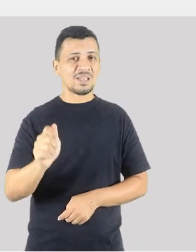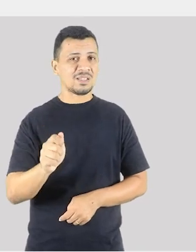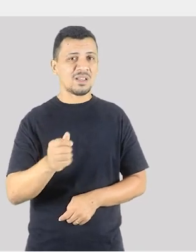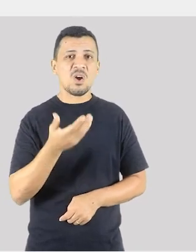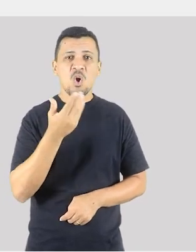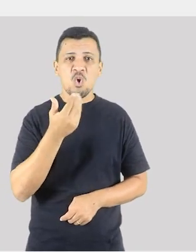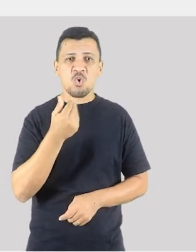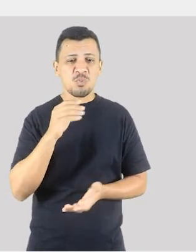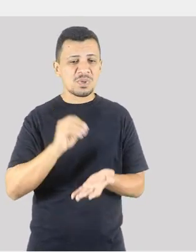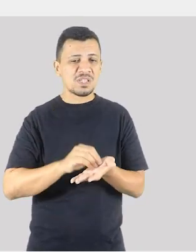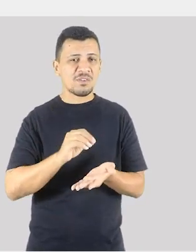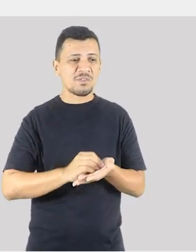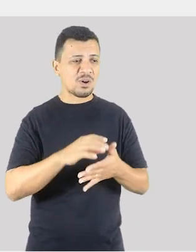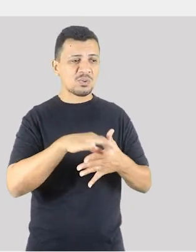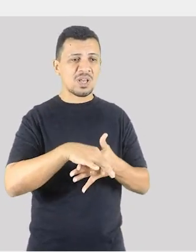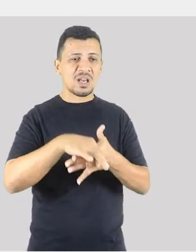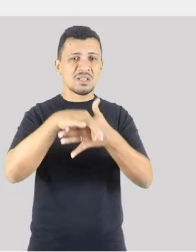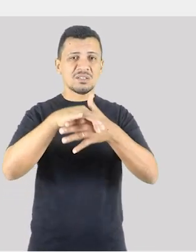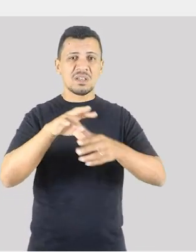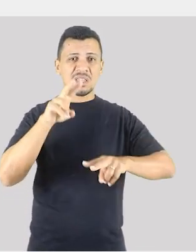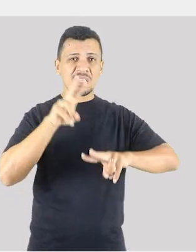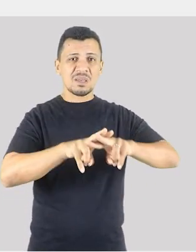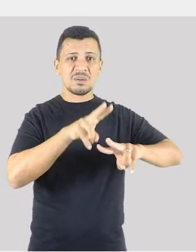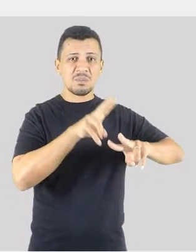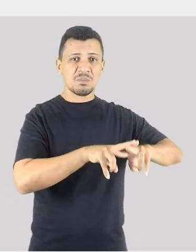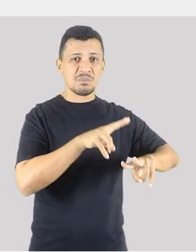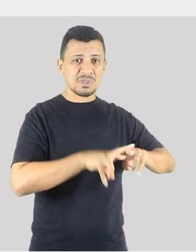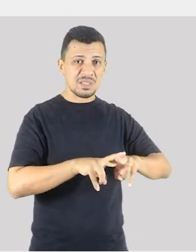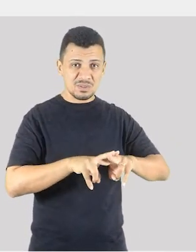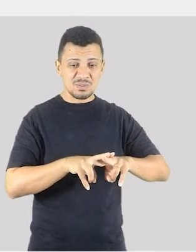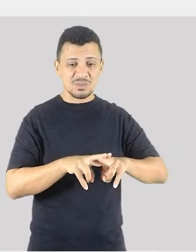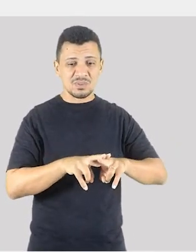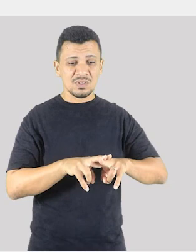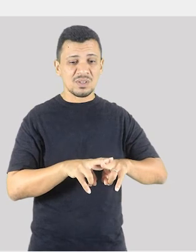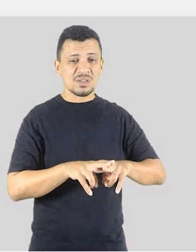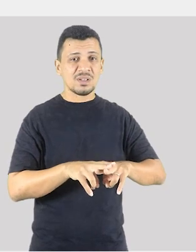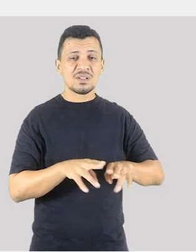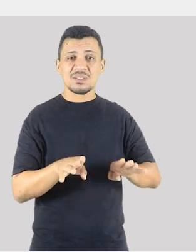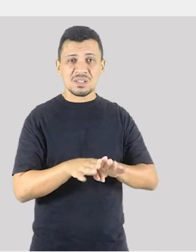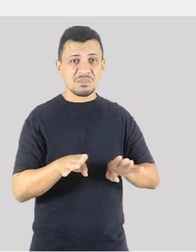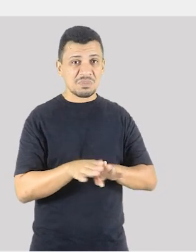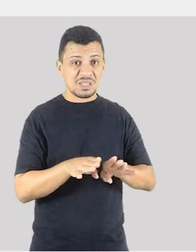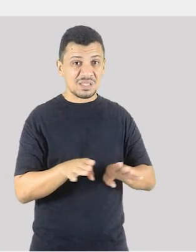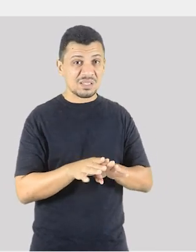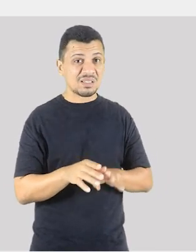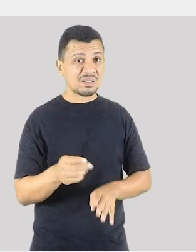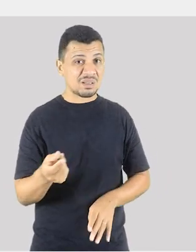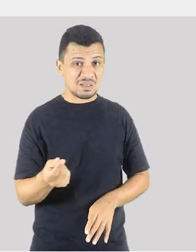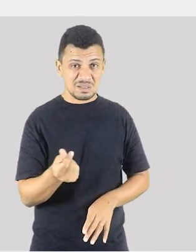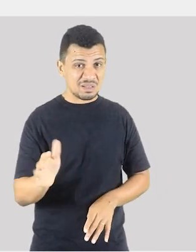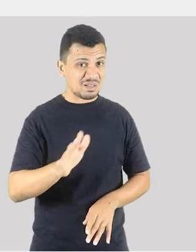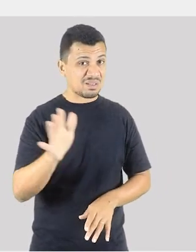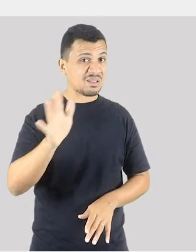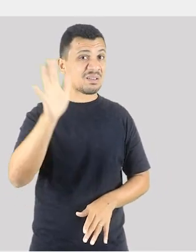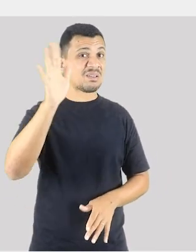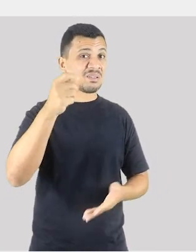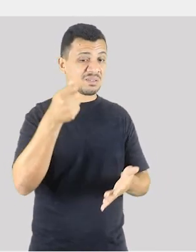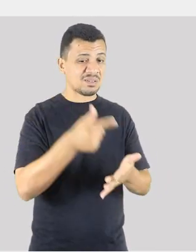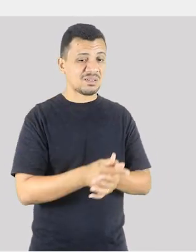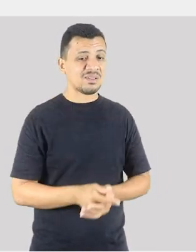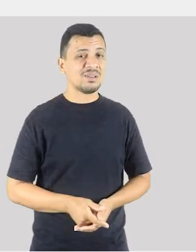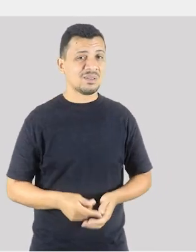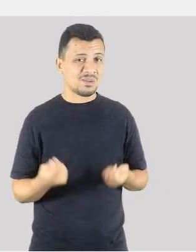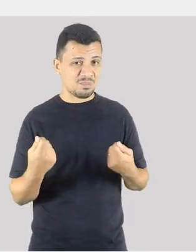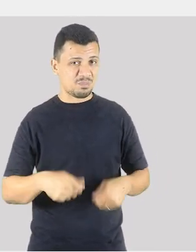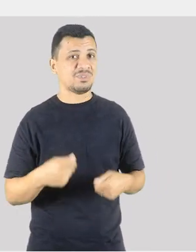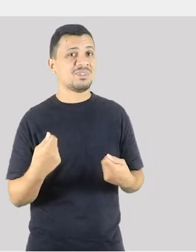desabastecimento, com líderes da oposição presos e perseguidos, com inflação. Temos muito o que